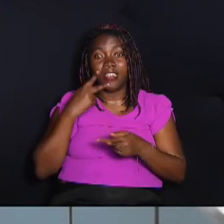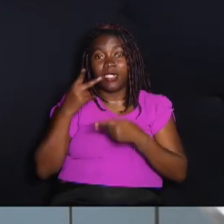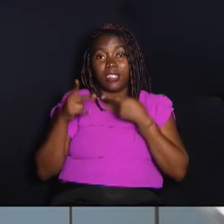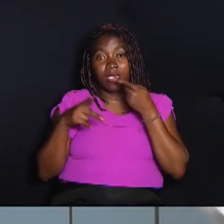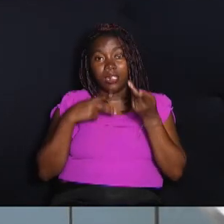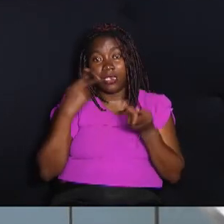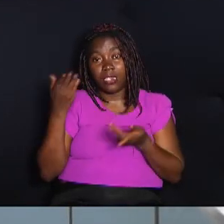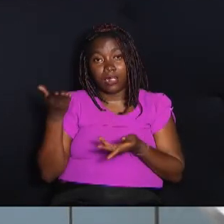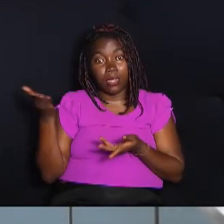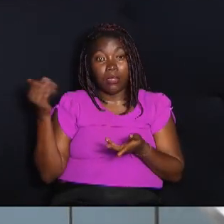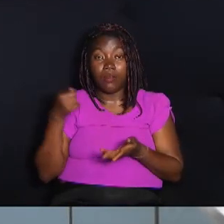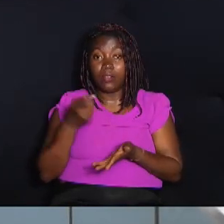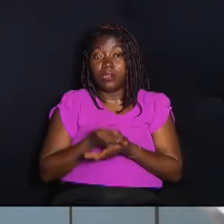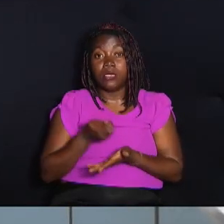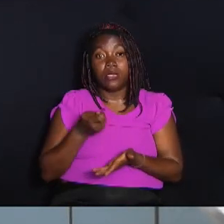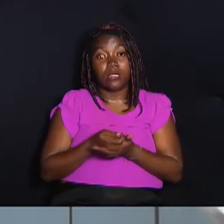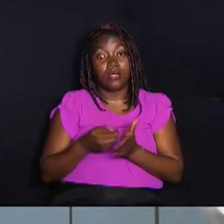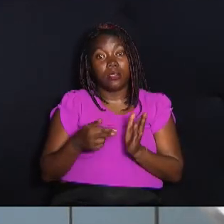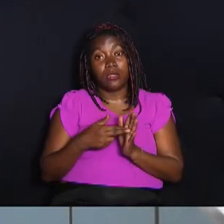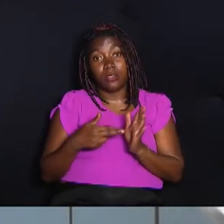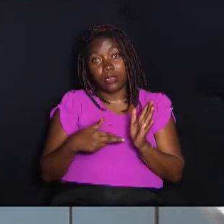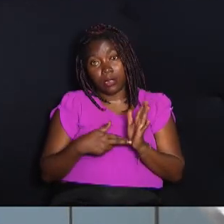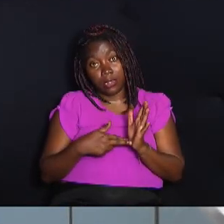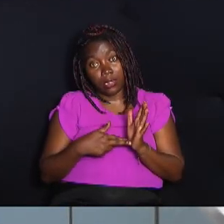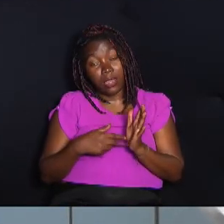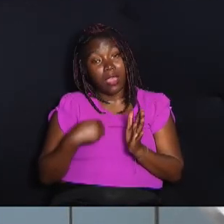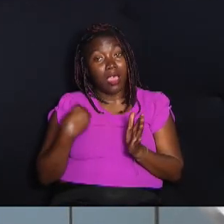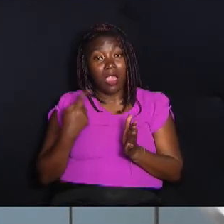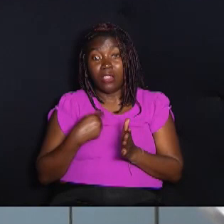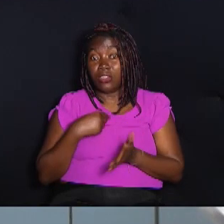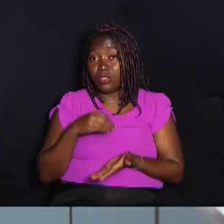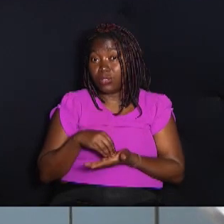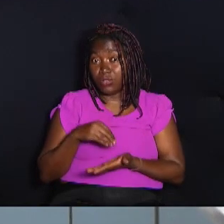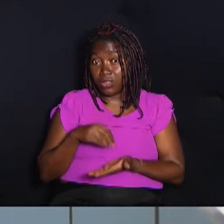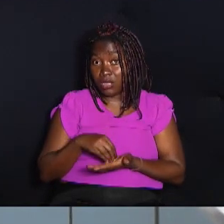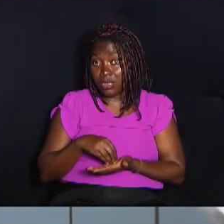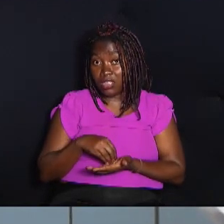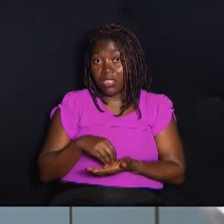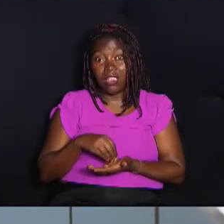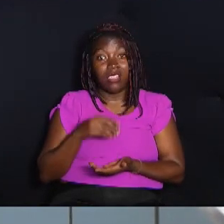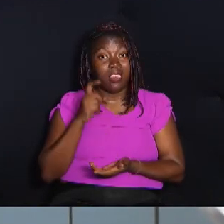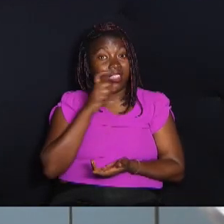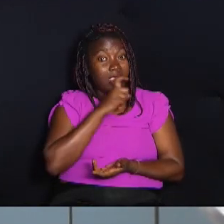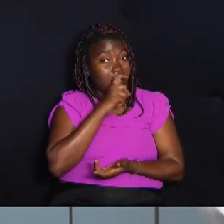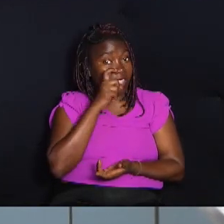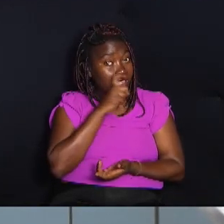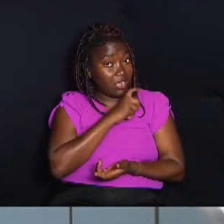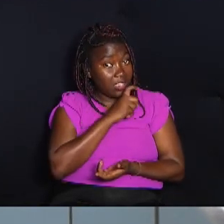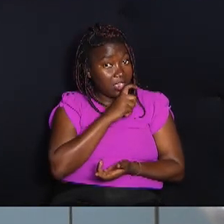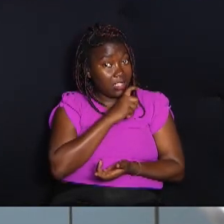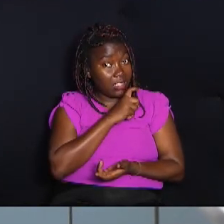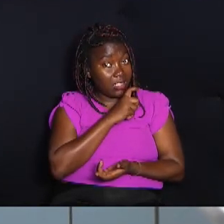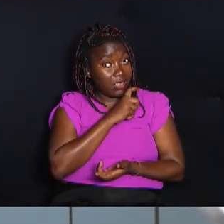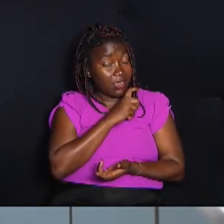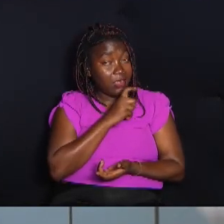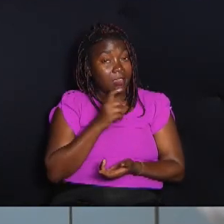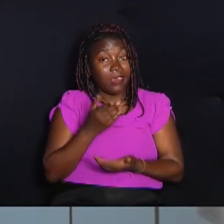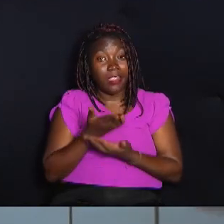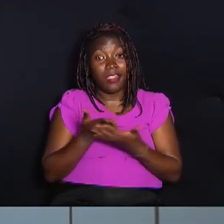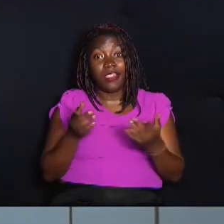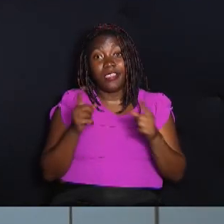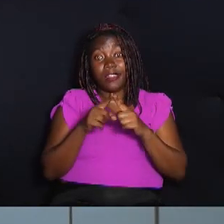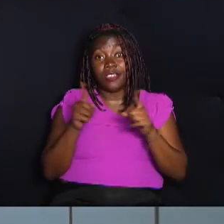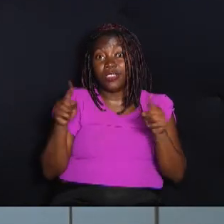E você tem que ter um regramento, né? E a gente não tem nessas fake news, nesses quadros ou